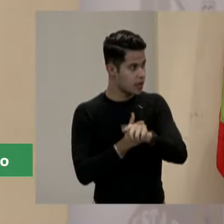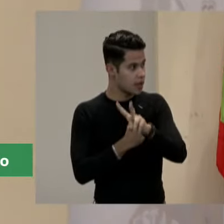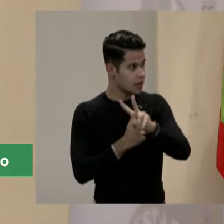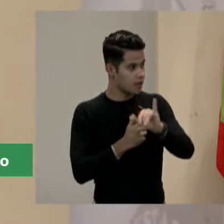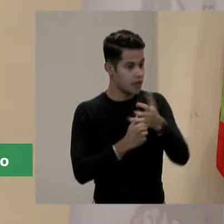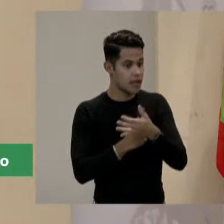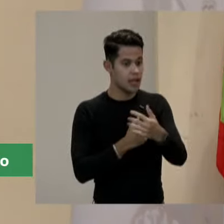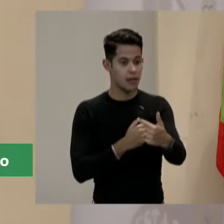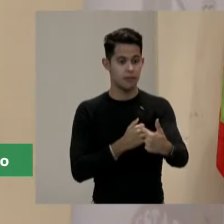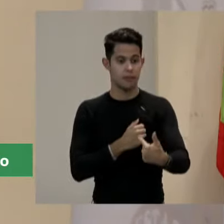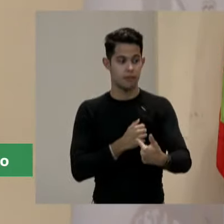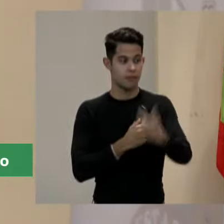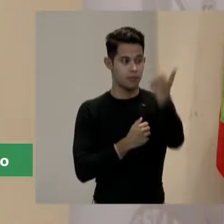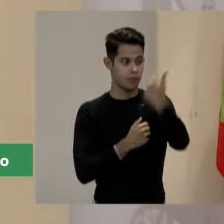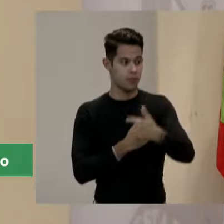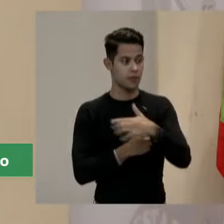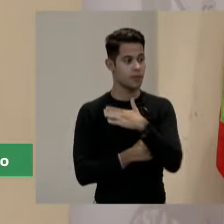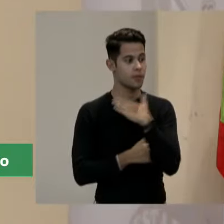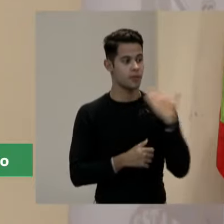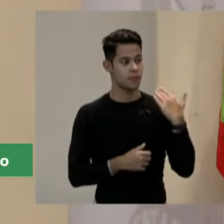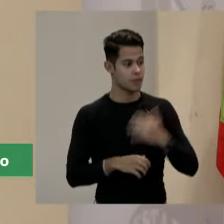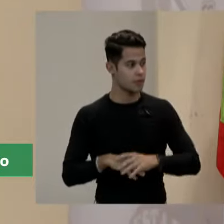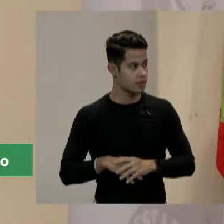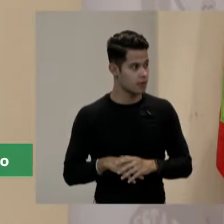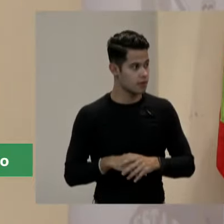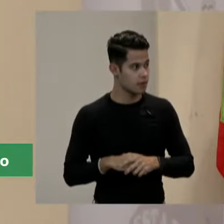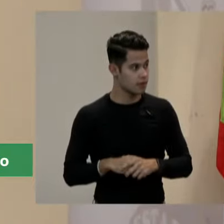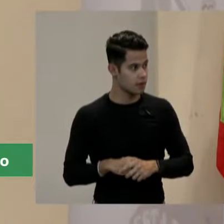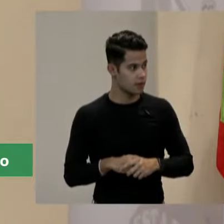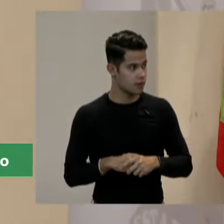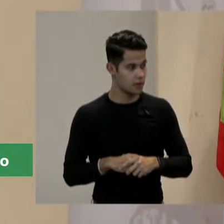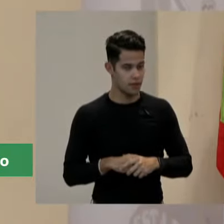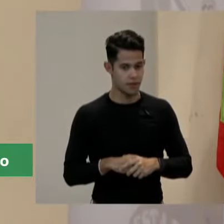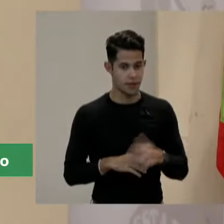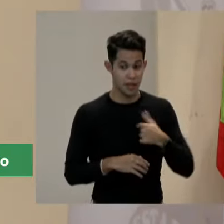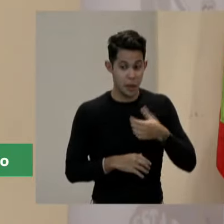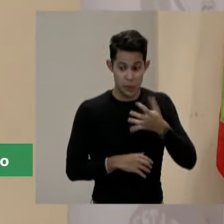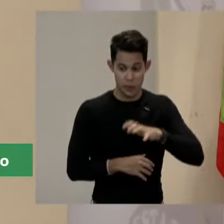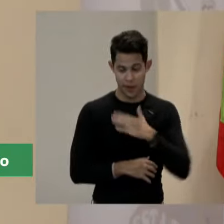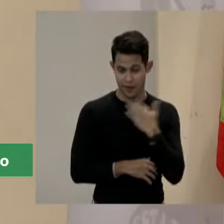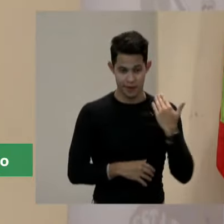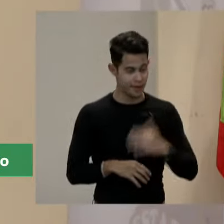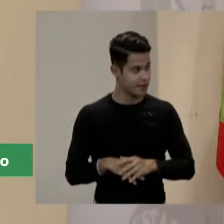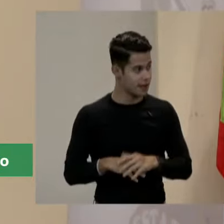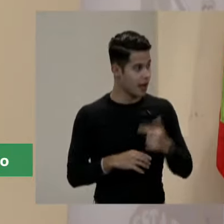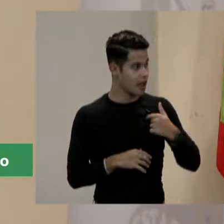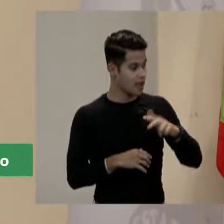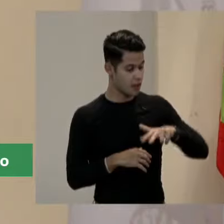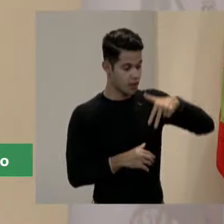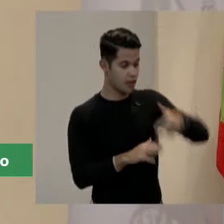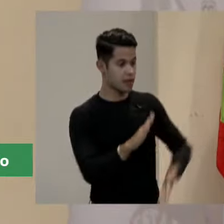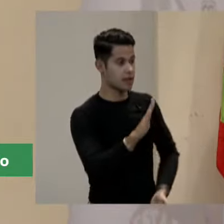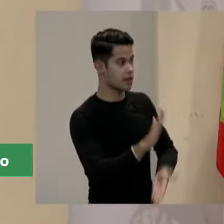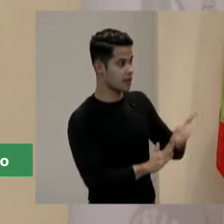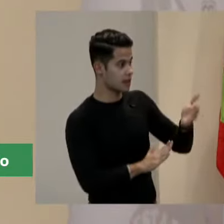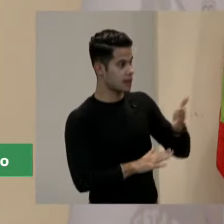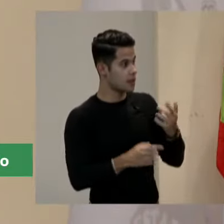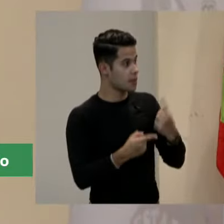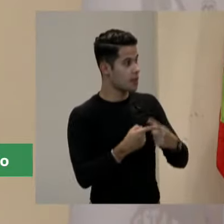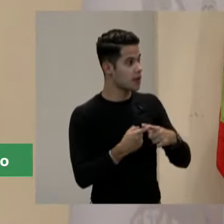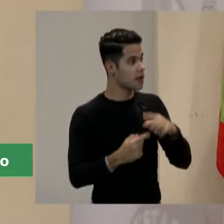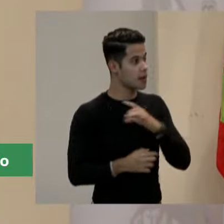Me matar. E a vida pode estar uma merda, mas ninguém quer morrer. Eu levantei e saí correndo. Por quê?